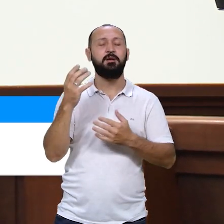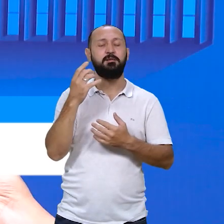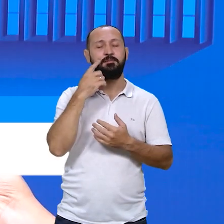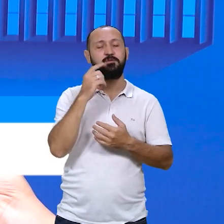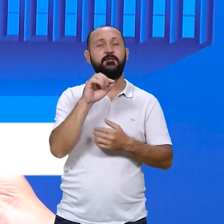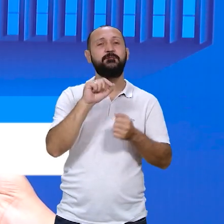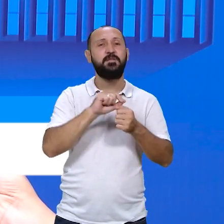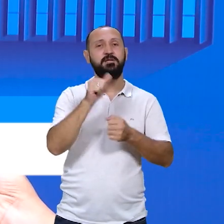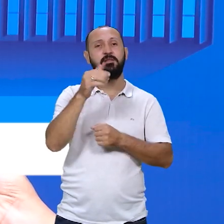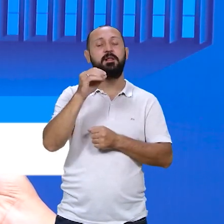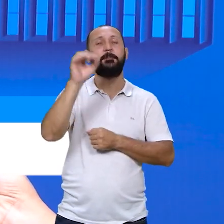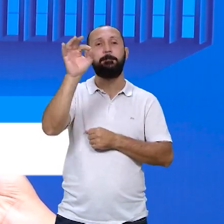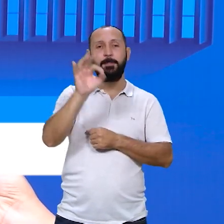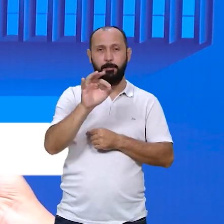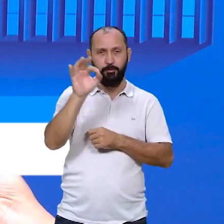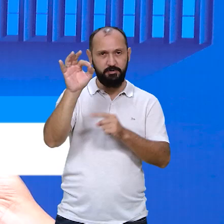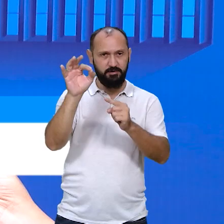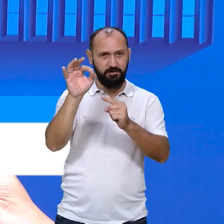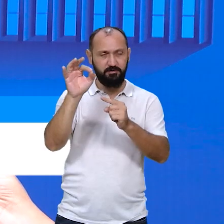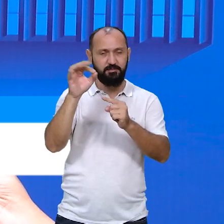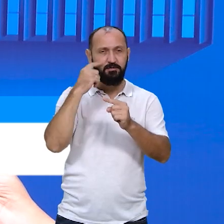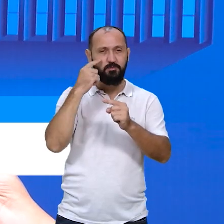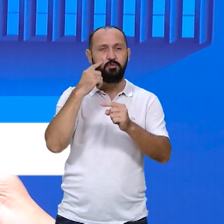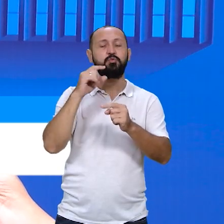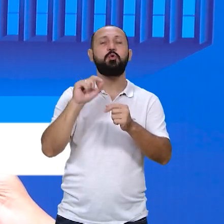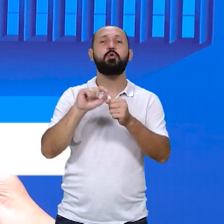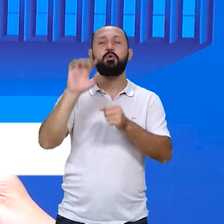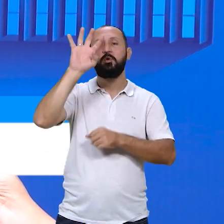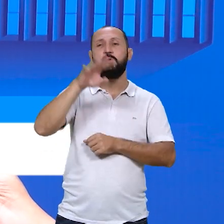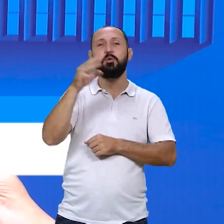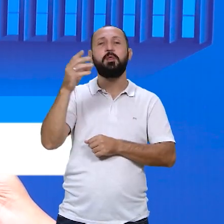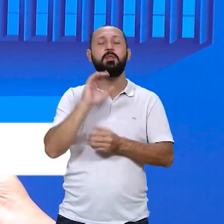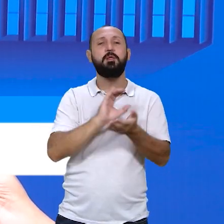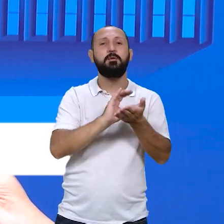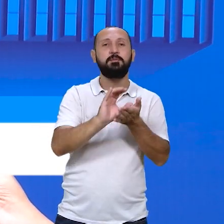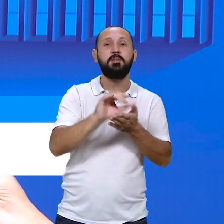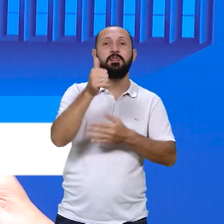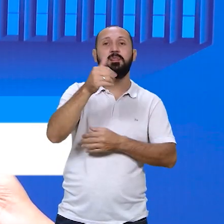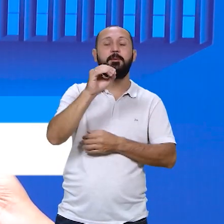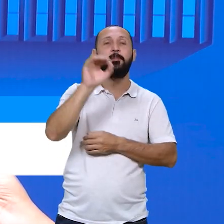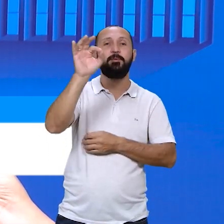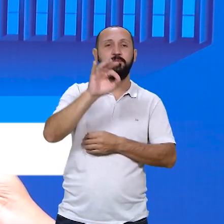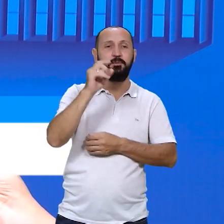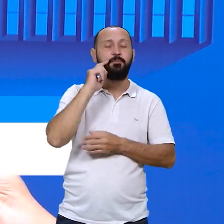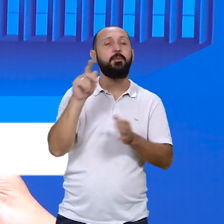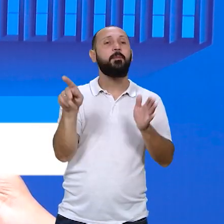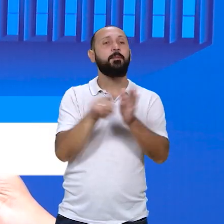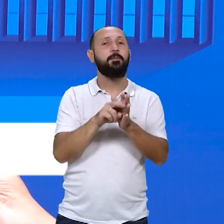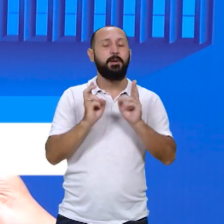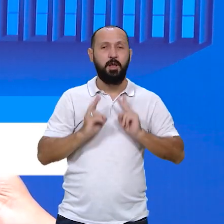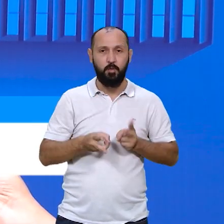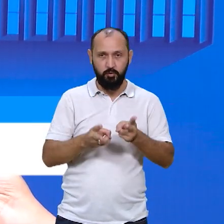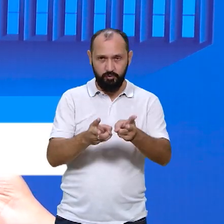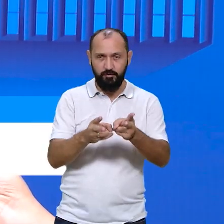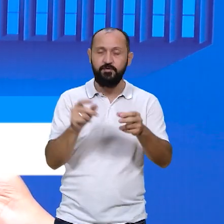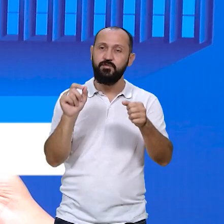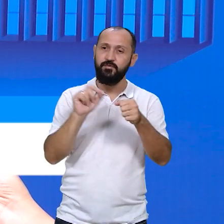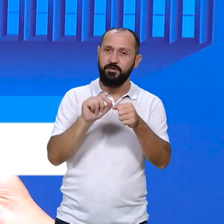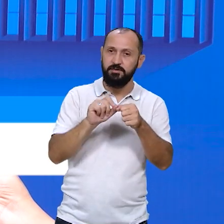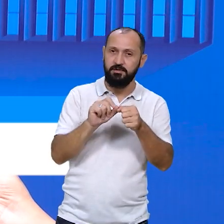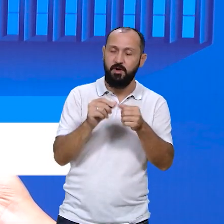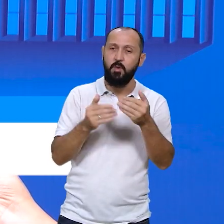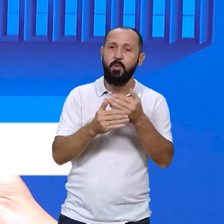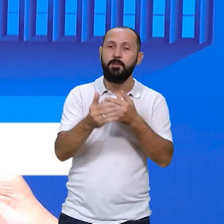Via. Ocorre que ela fez apenas 10% desse cronograma de investimentos, que era o que era estabelecido pelo contrato